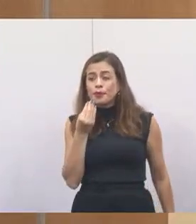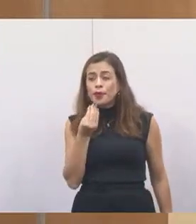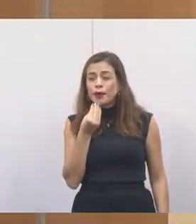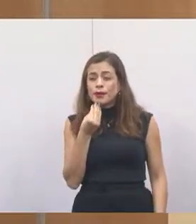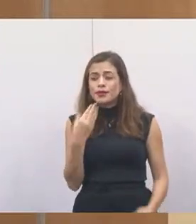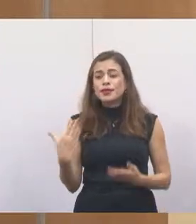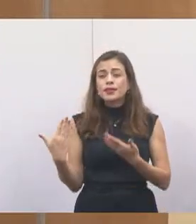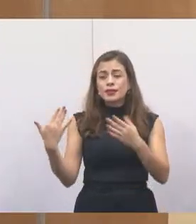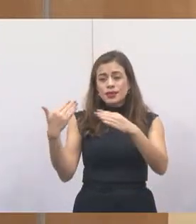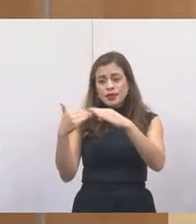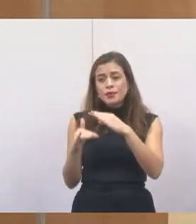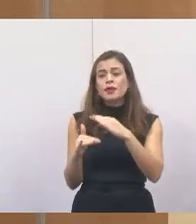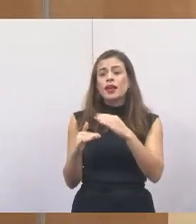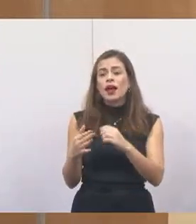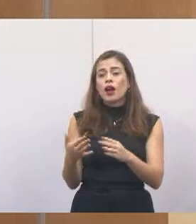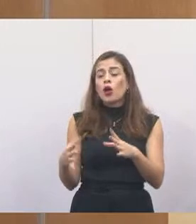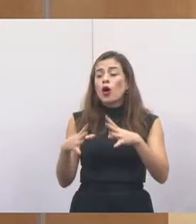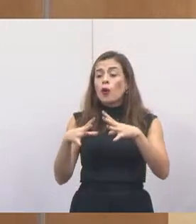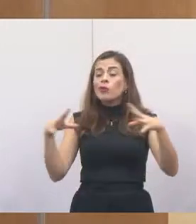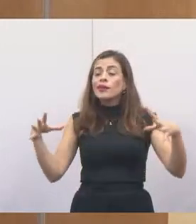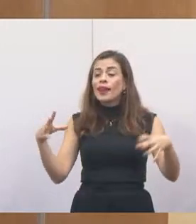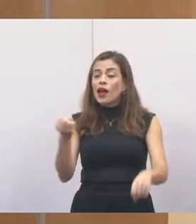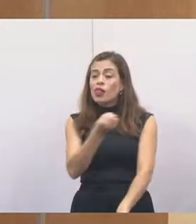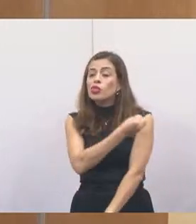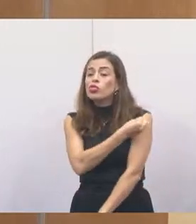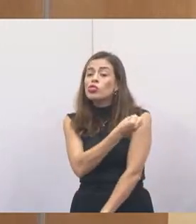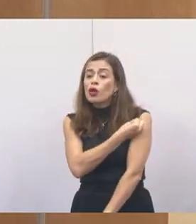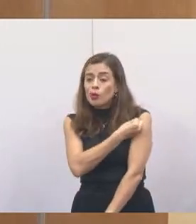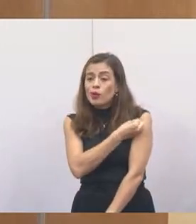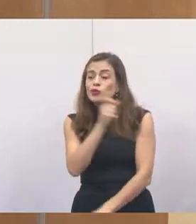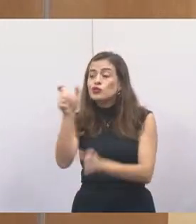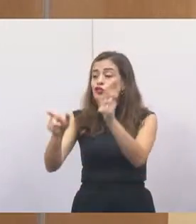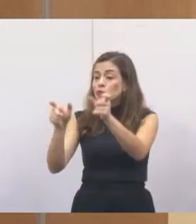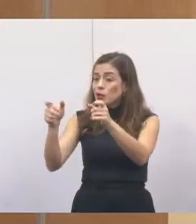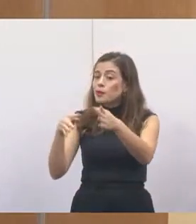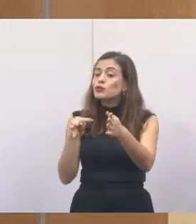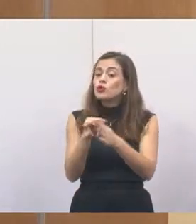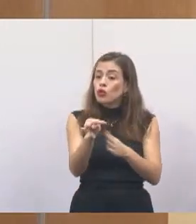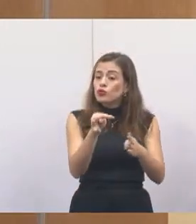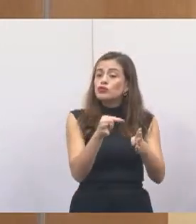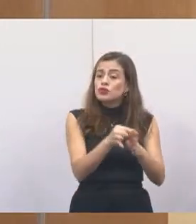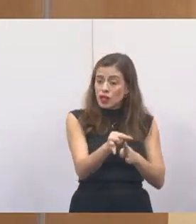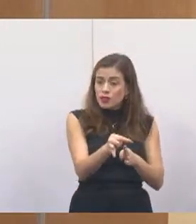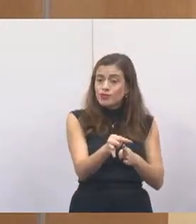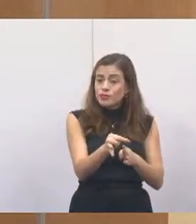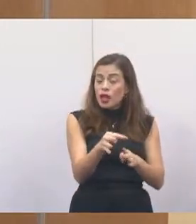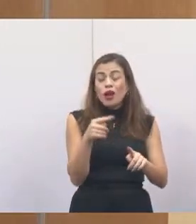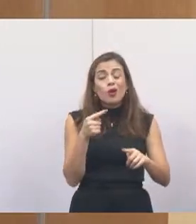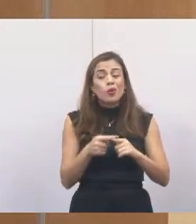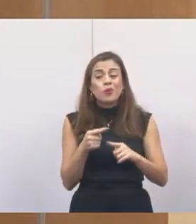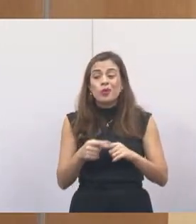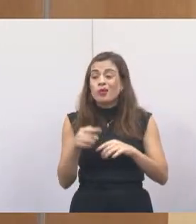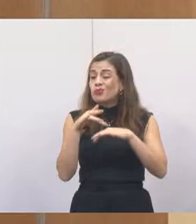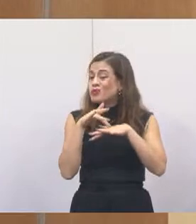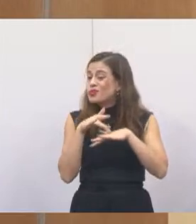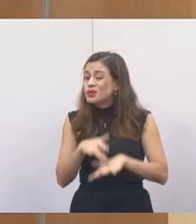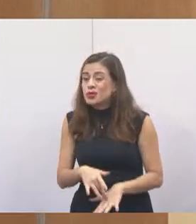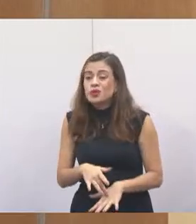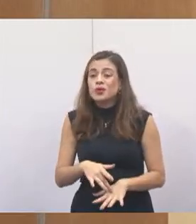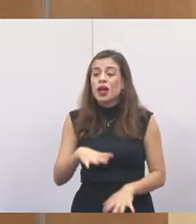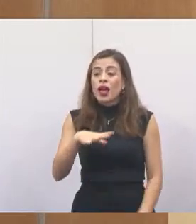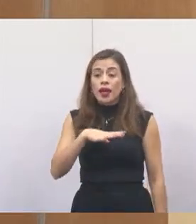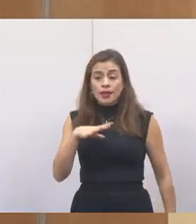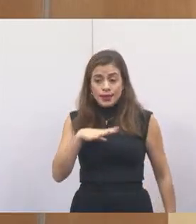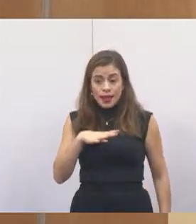o aumento do número de conselheiros tutelares, porque não é possível que uma cidade que cresceu como a nossa